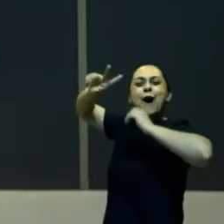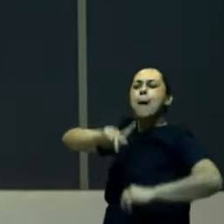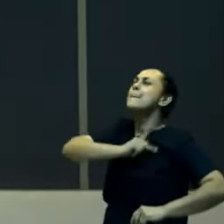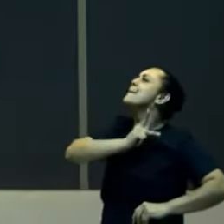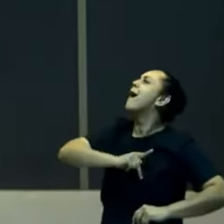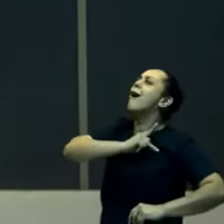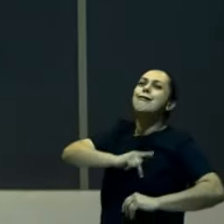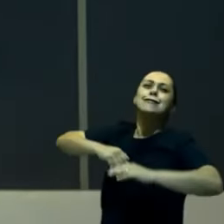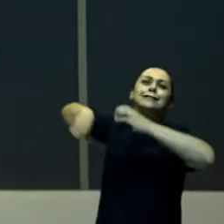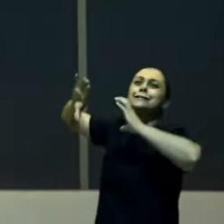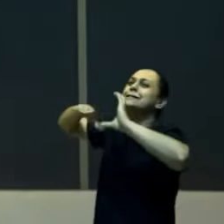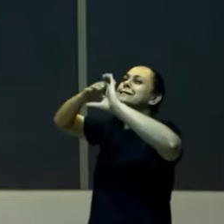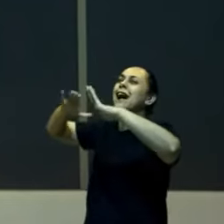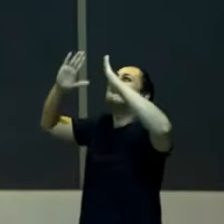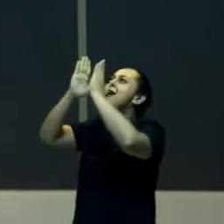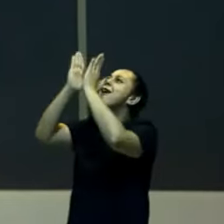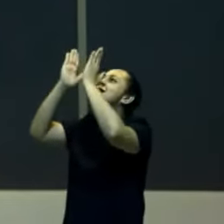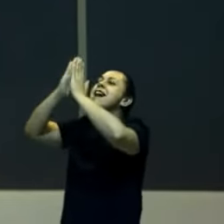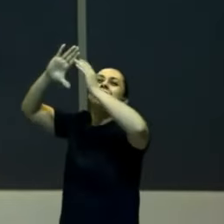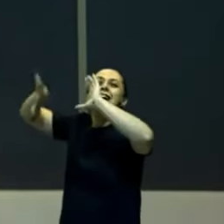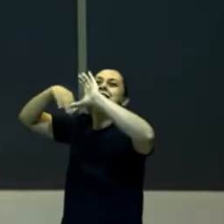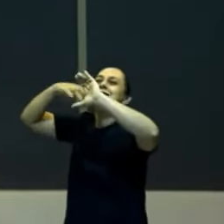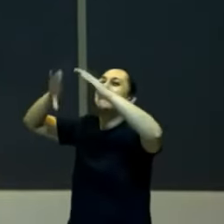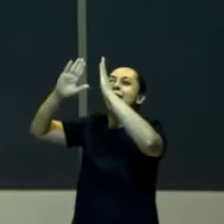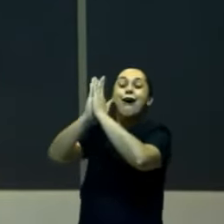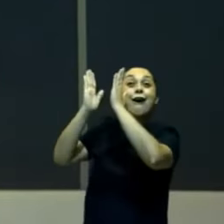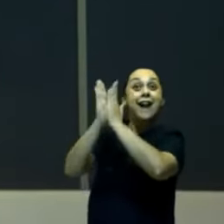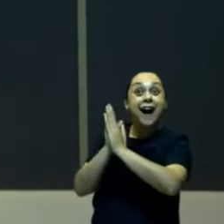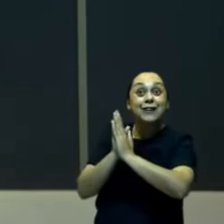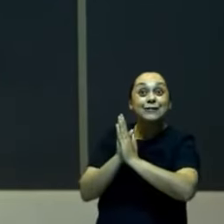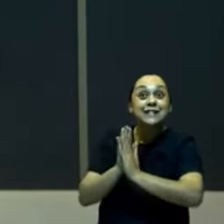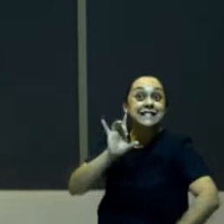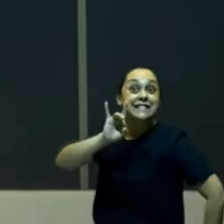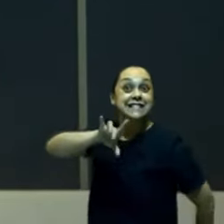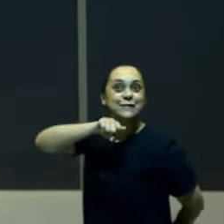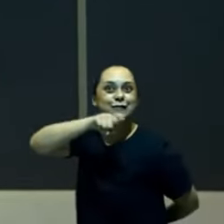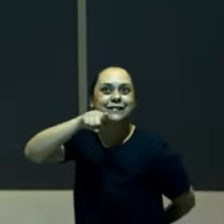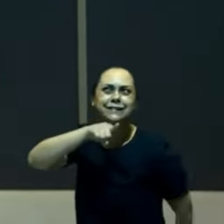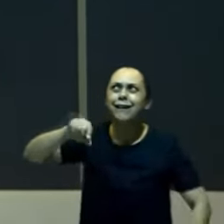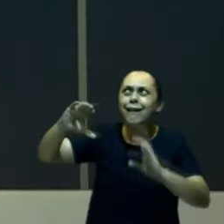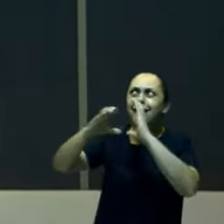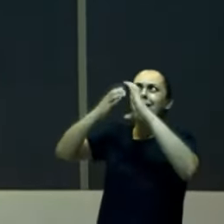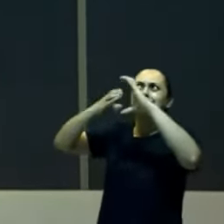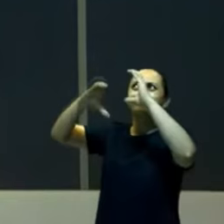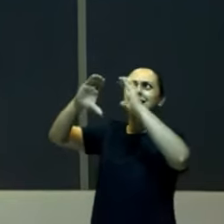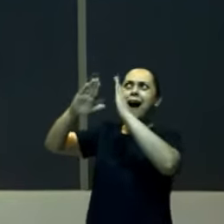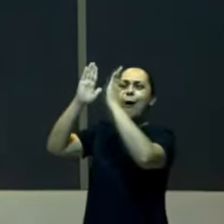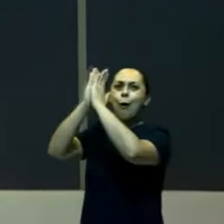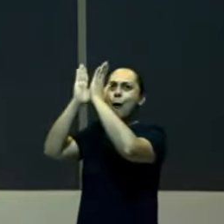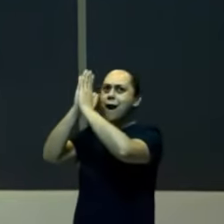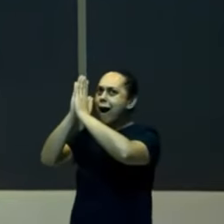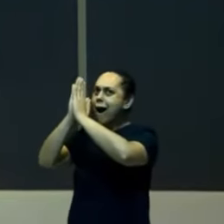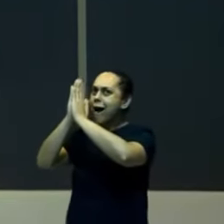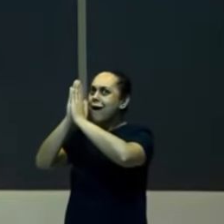ao invés de reclamar, Deus faz coisas lindas. A Bíblia nos diz que